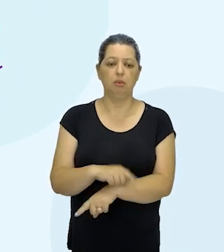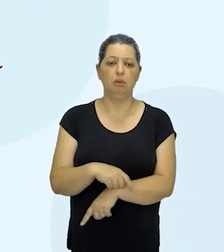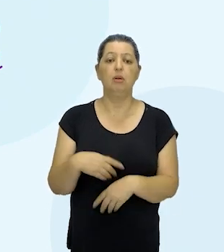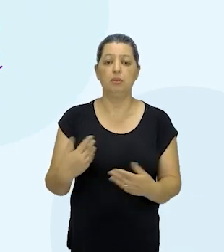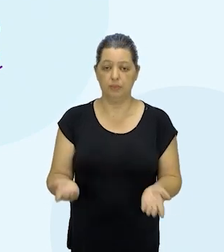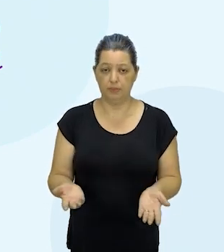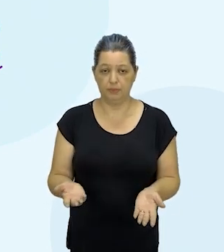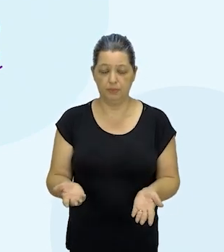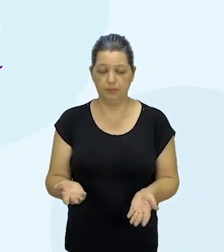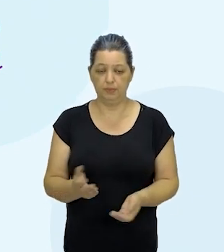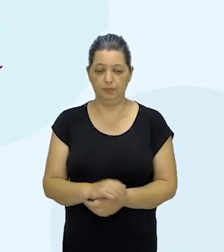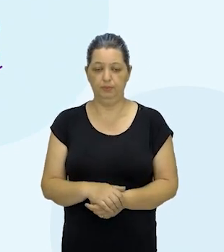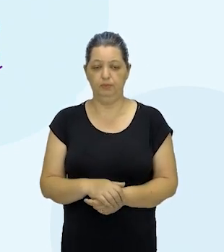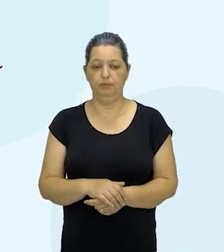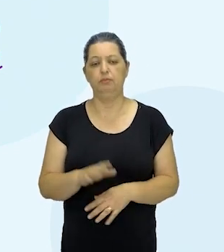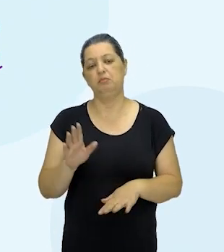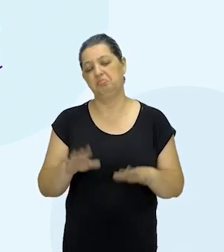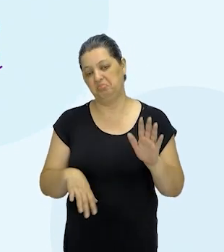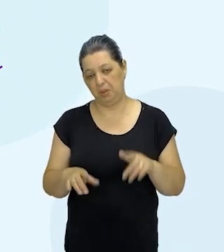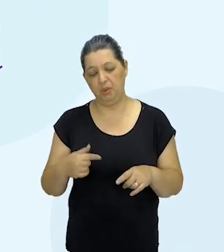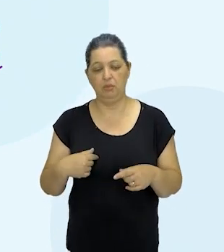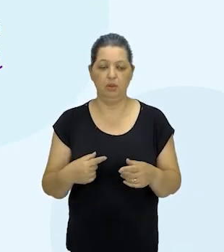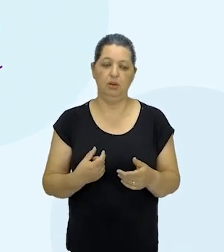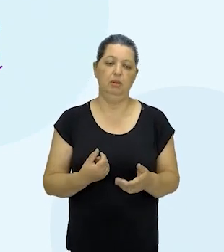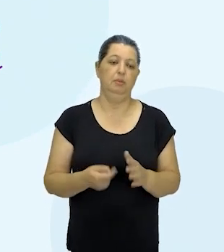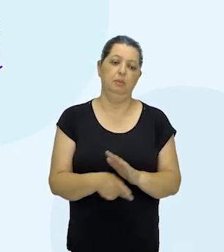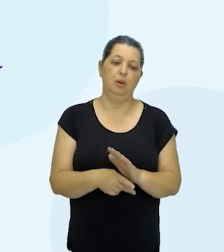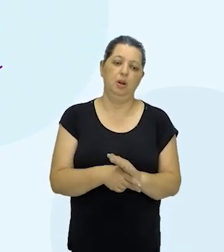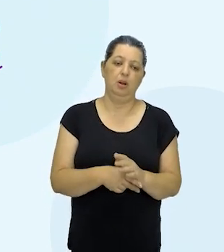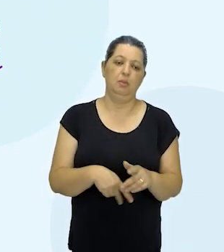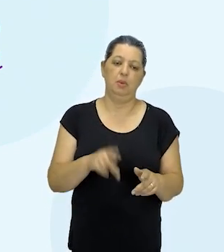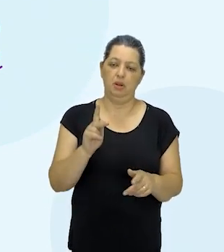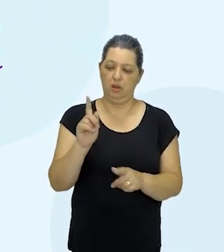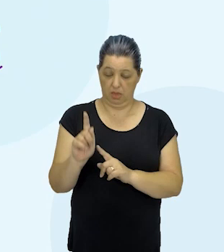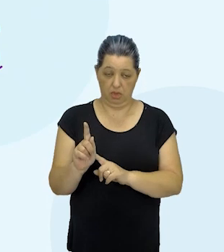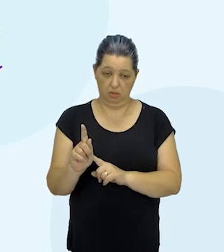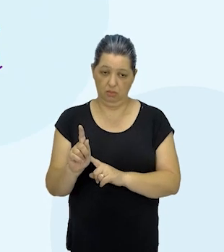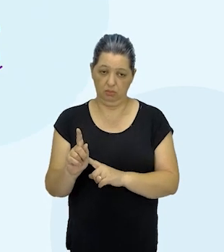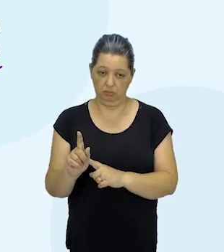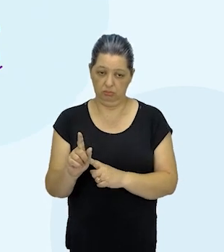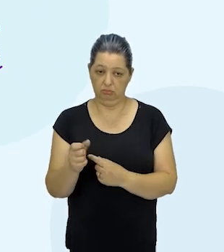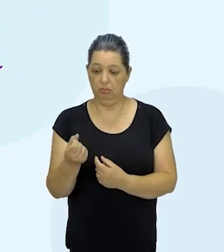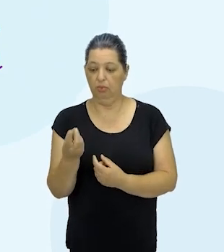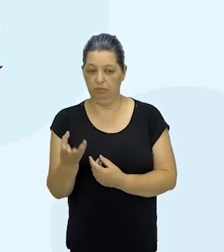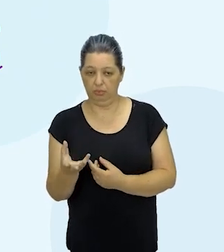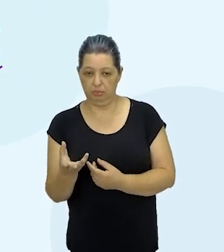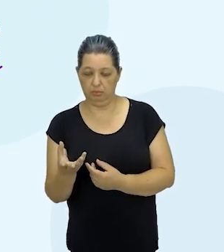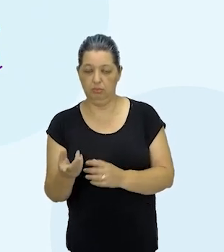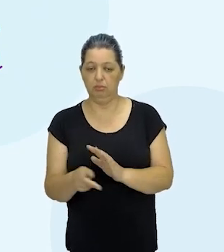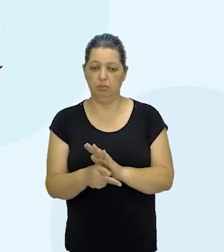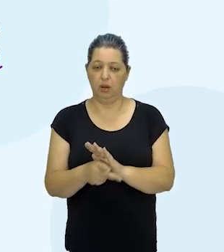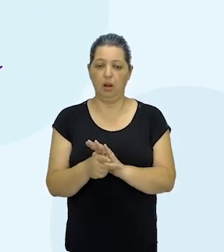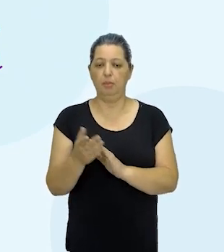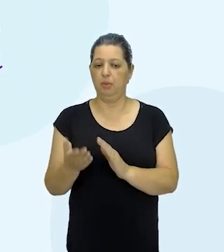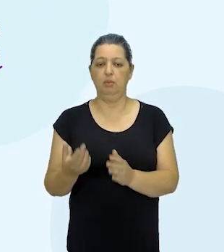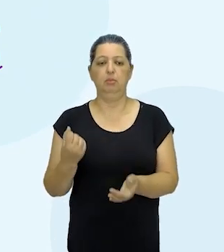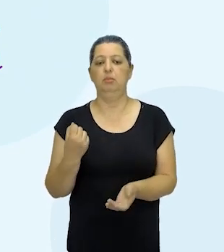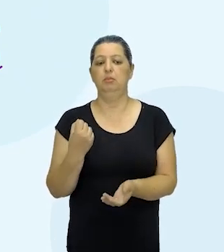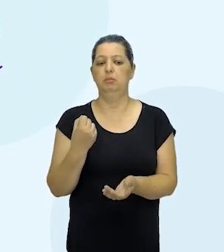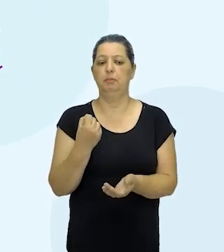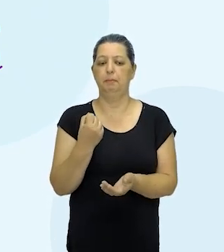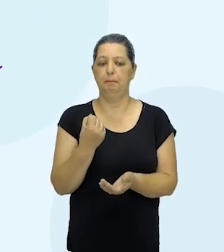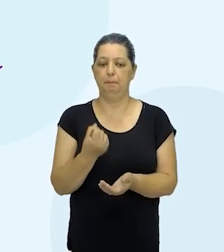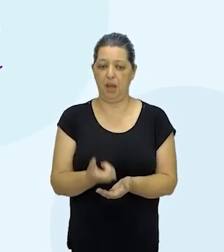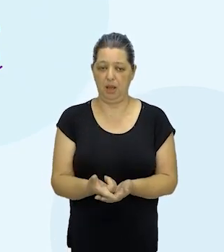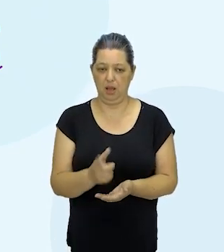preço que depende da quantidade? Dependendo de quanto eu pego aqui na quantidade do quilograma lá, eu vou pagar um valor? Então, a variável que